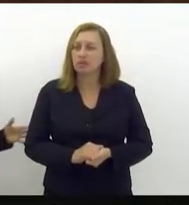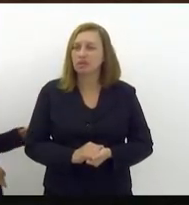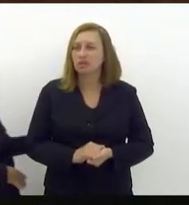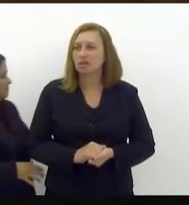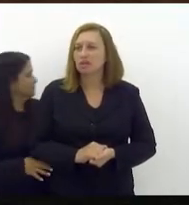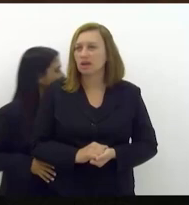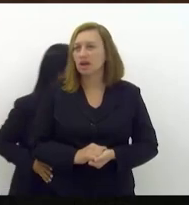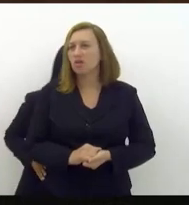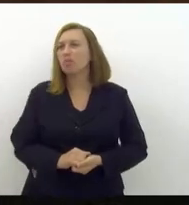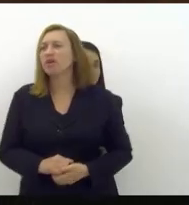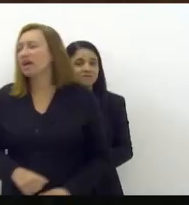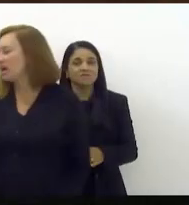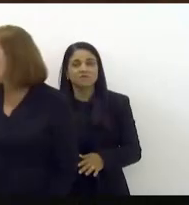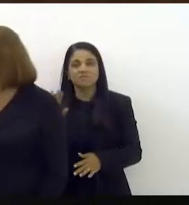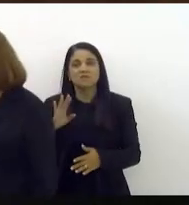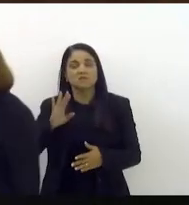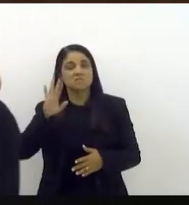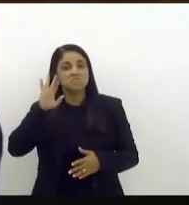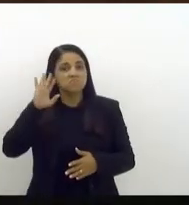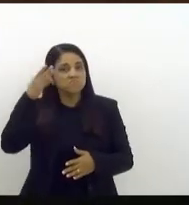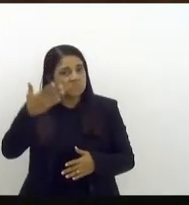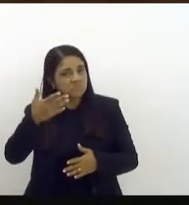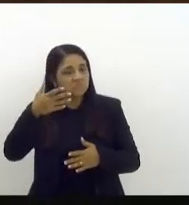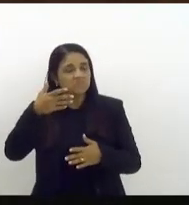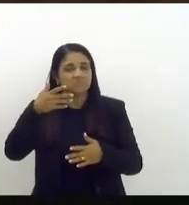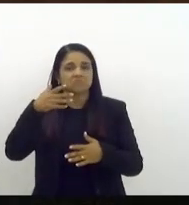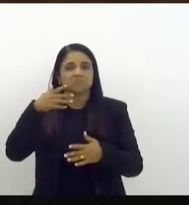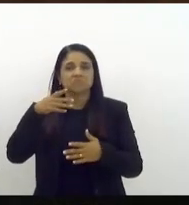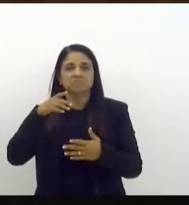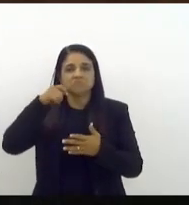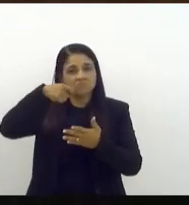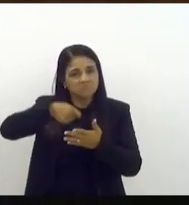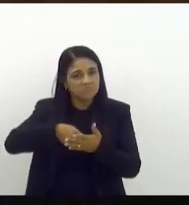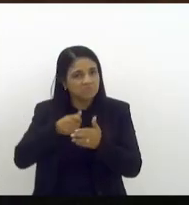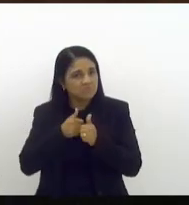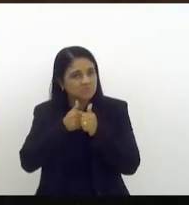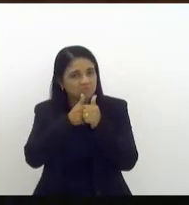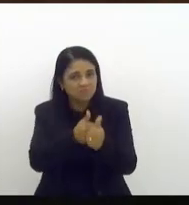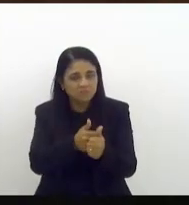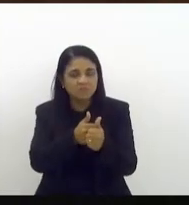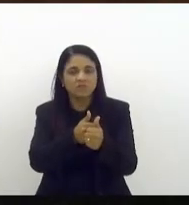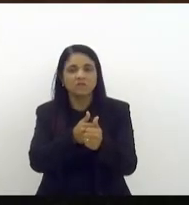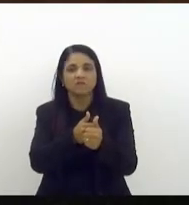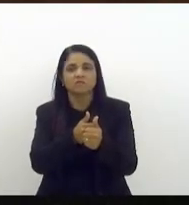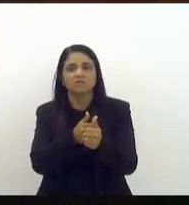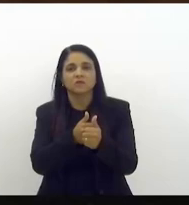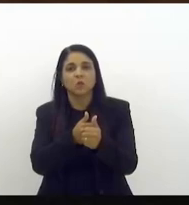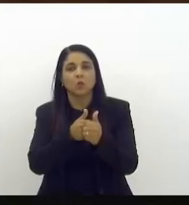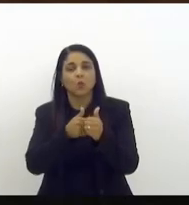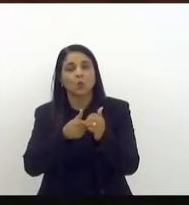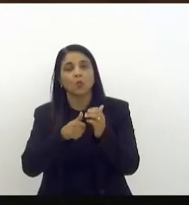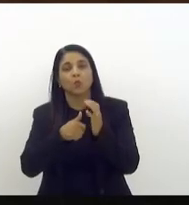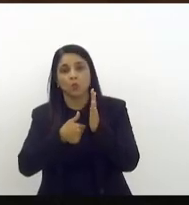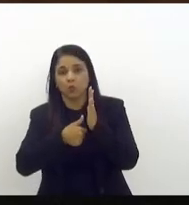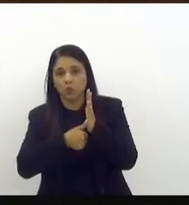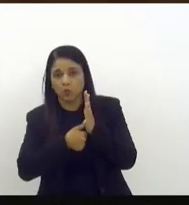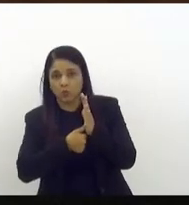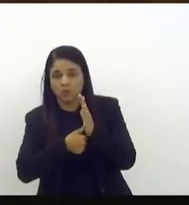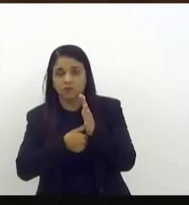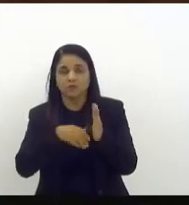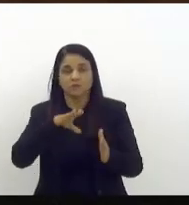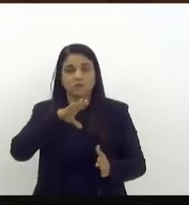essas decisões que tem de alguma forma tratado o Estádio São Januário e principalmente